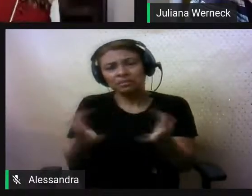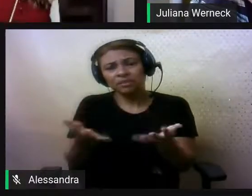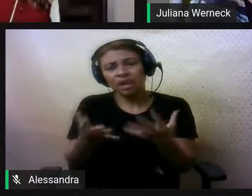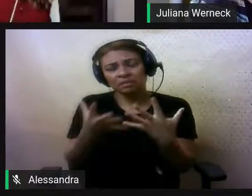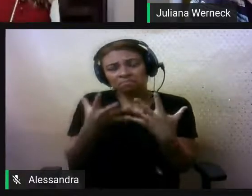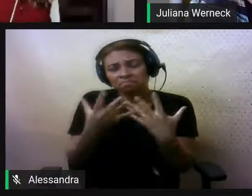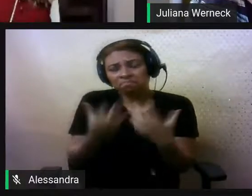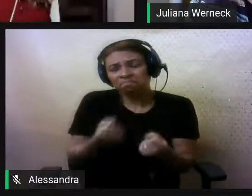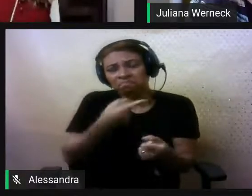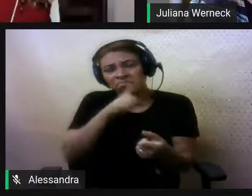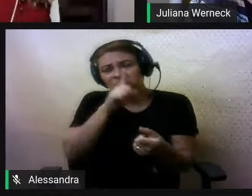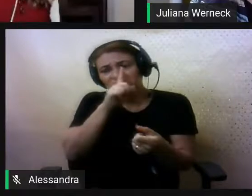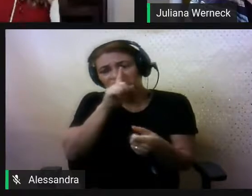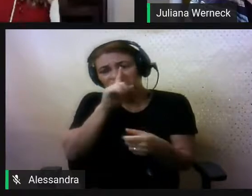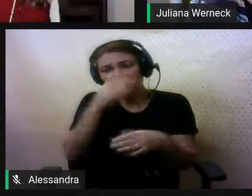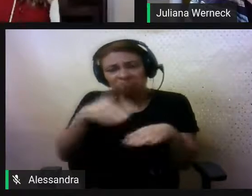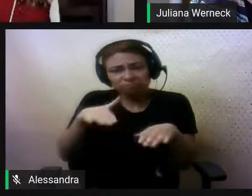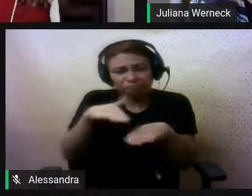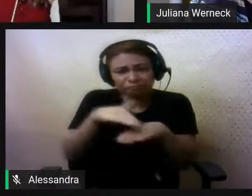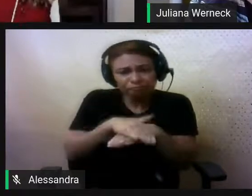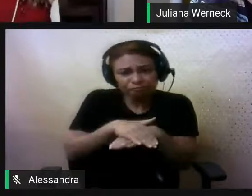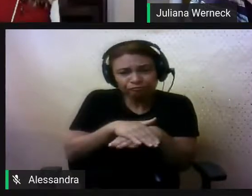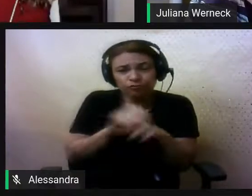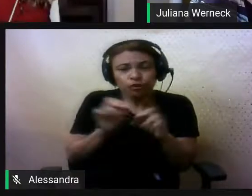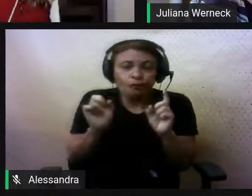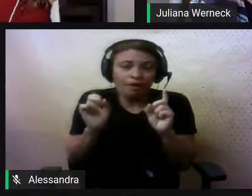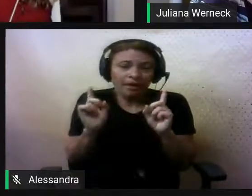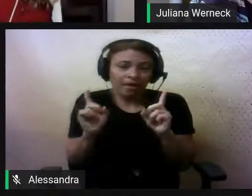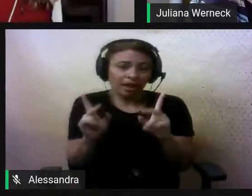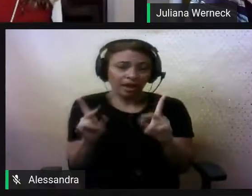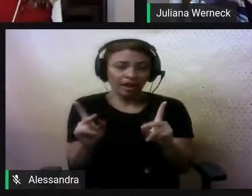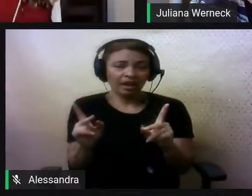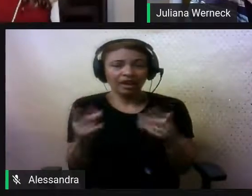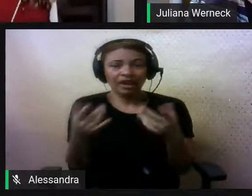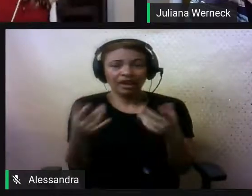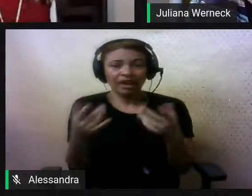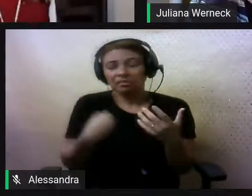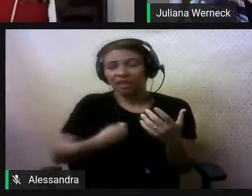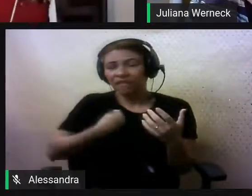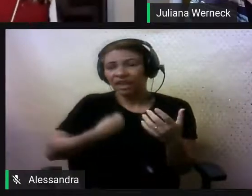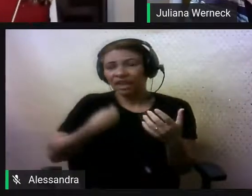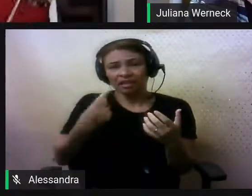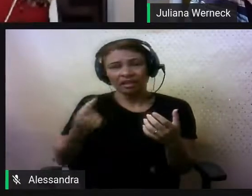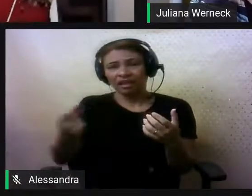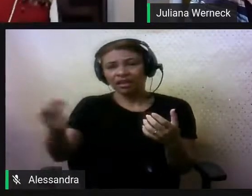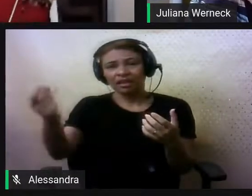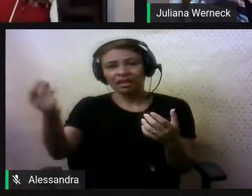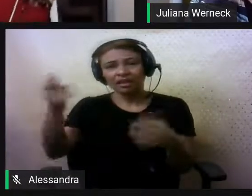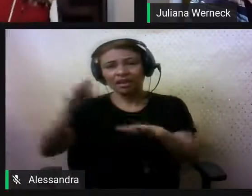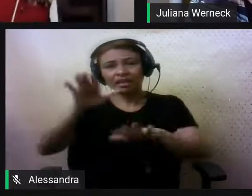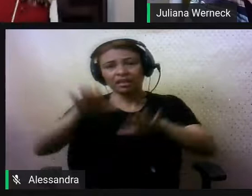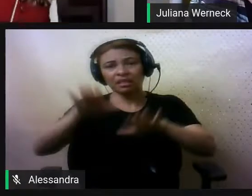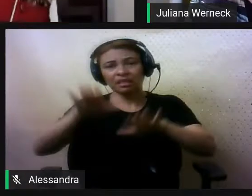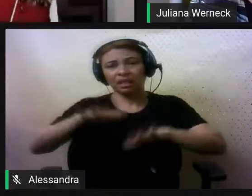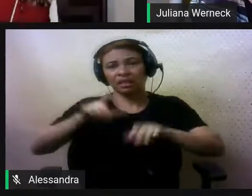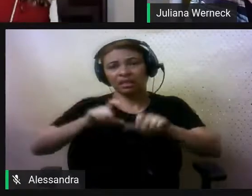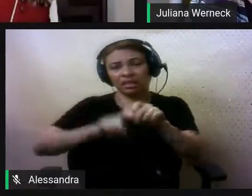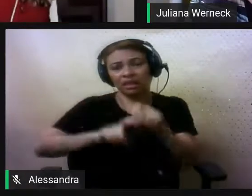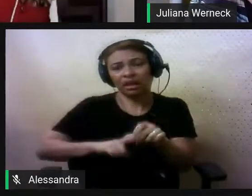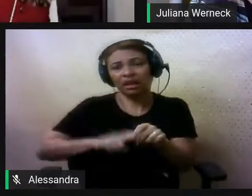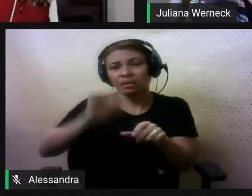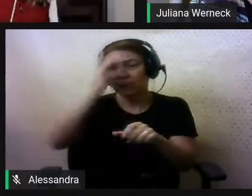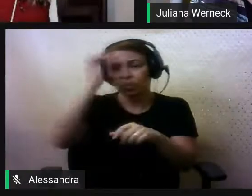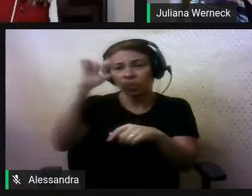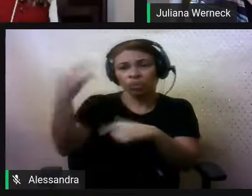o que aconteceu e ok, vou viver assim, vou passar minha vida inteira dependendo somente da ajuda de